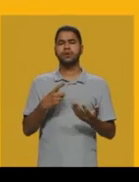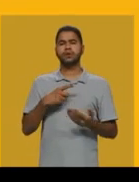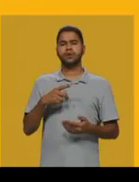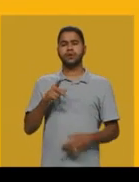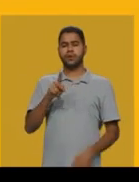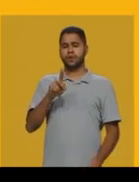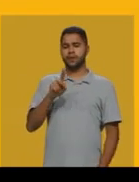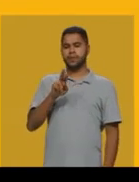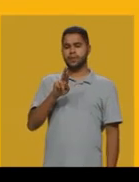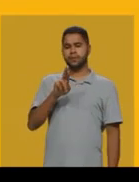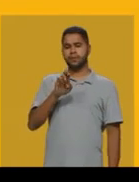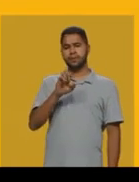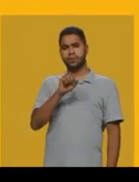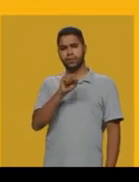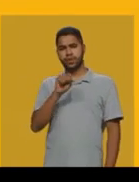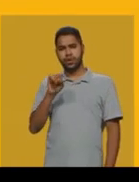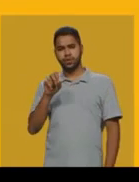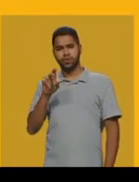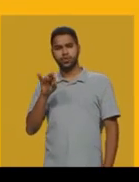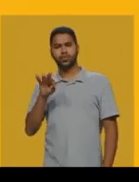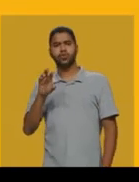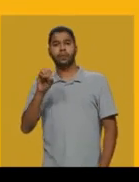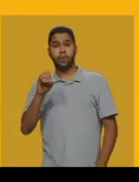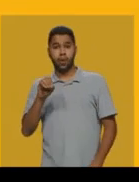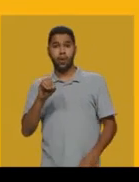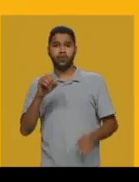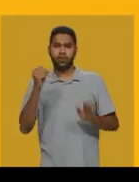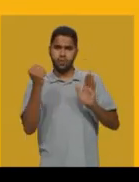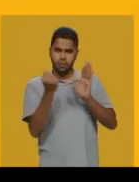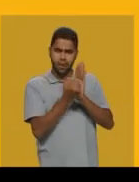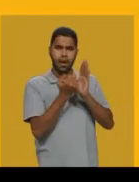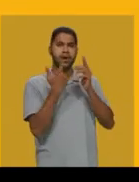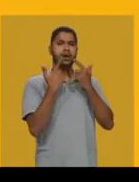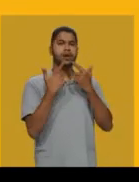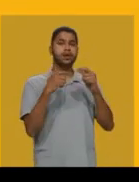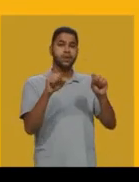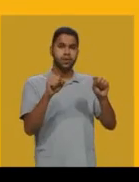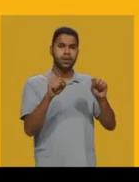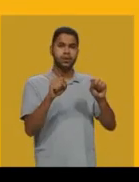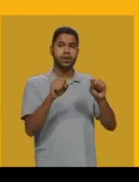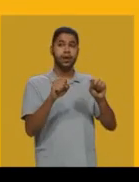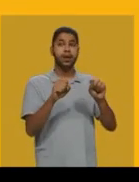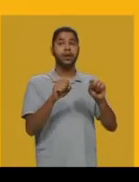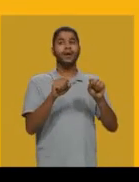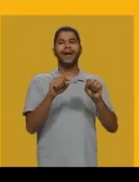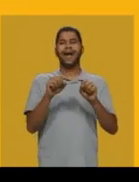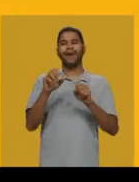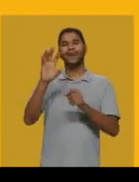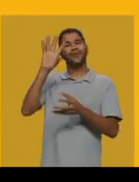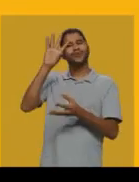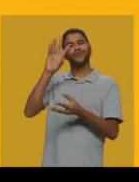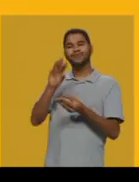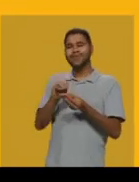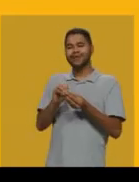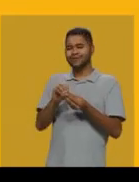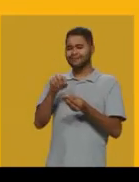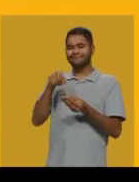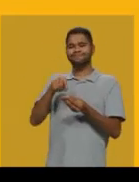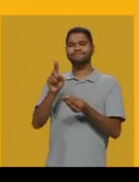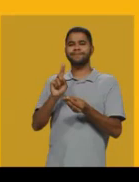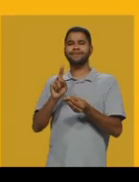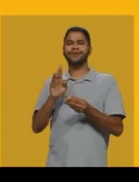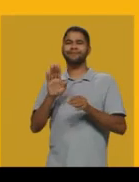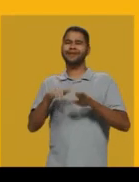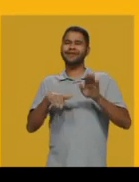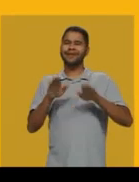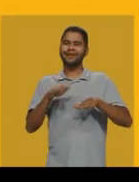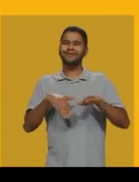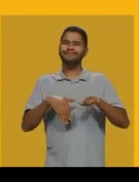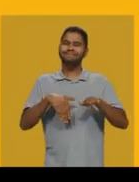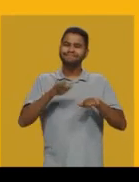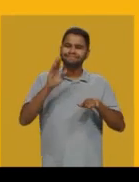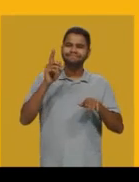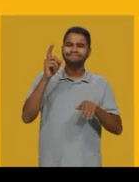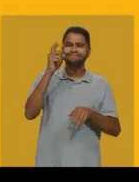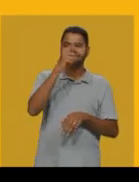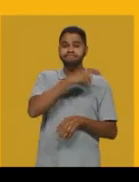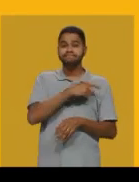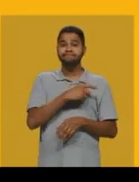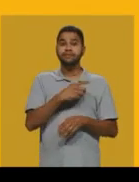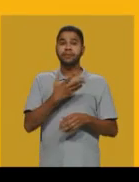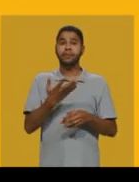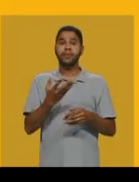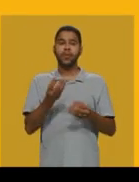pressupostos, as marcas linguísticas estão ali. O subentendido não, depende mais de você, né? Para fazer o quê?